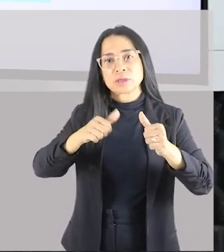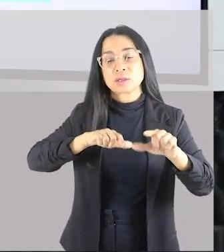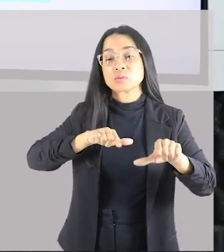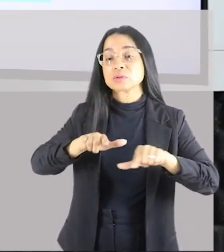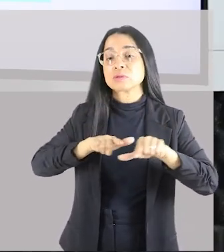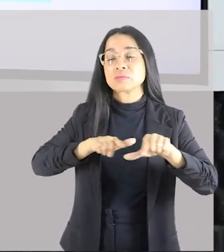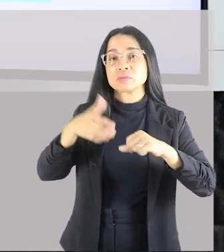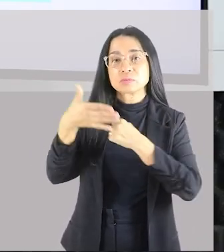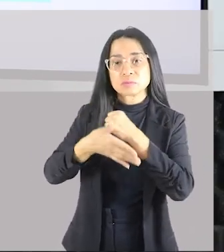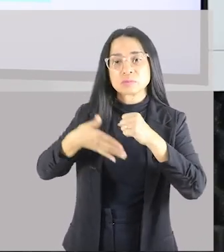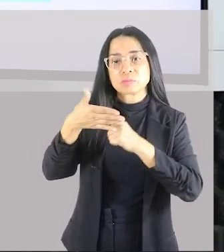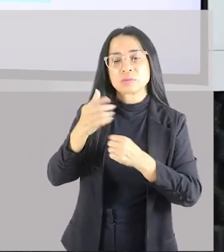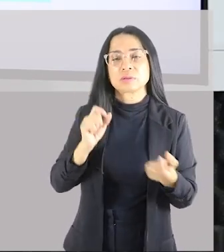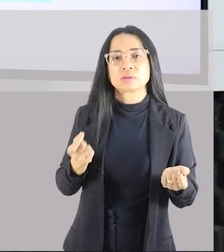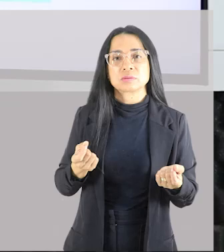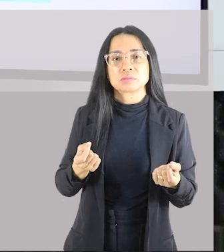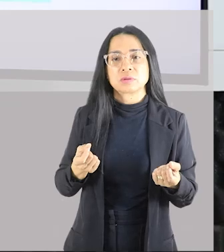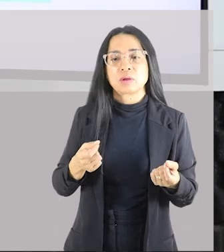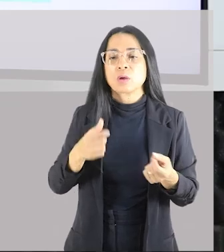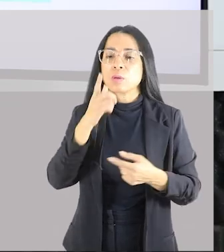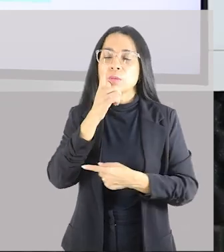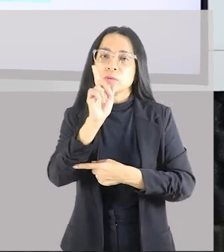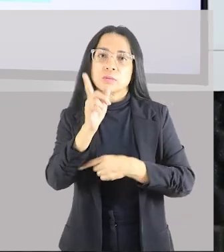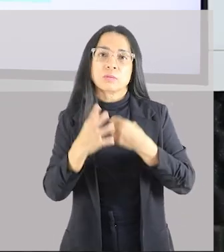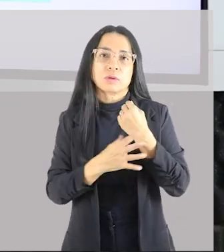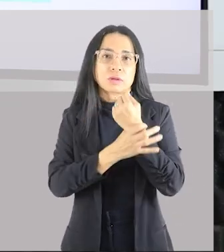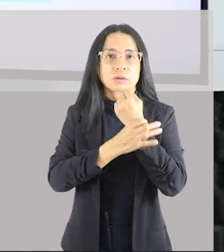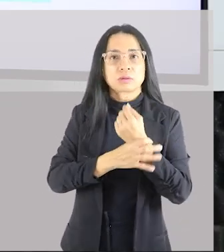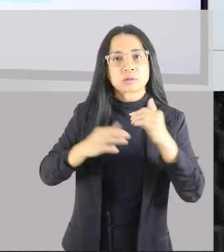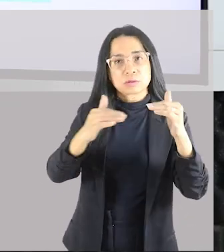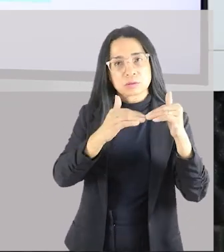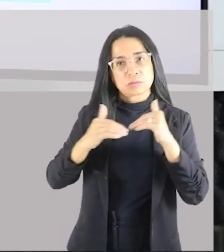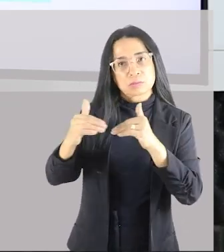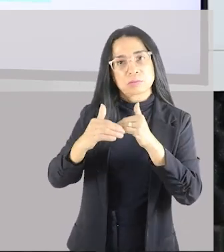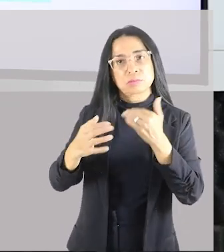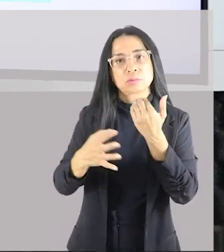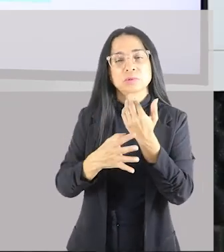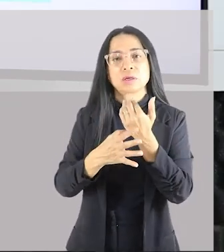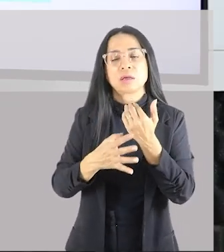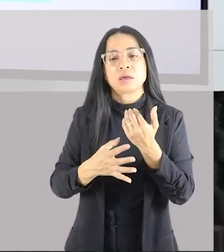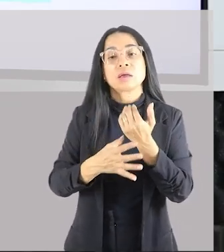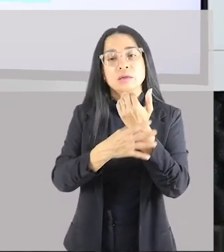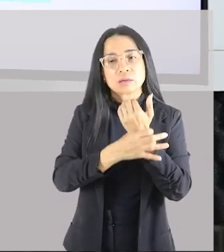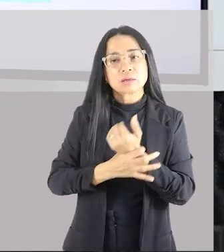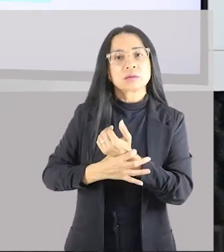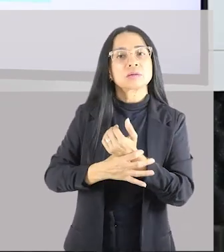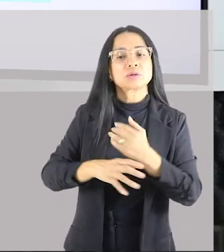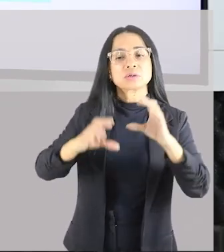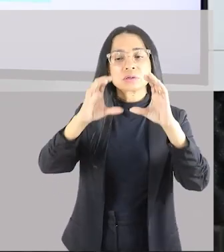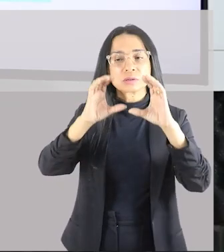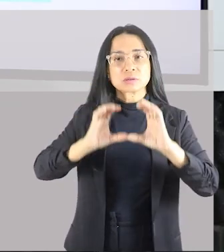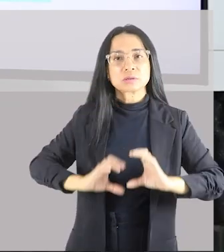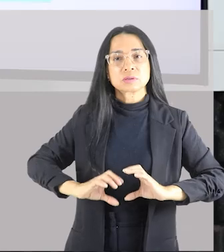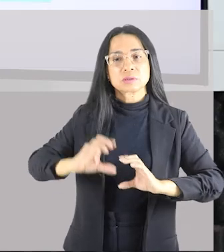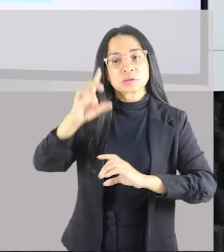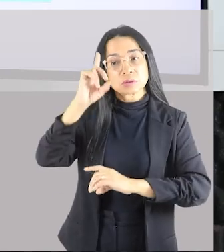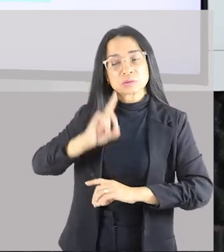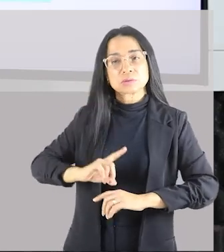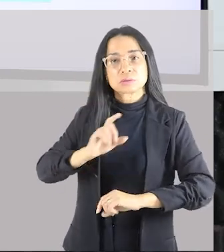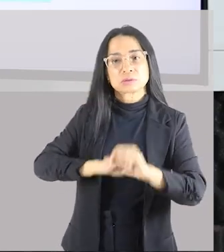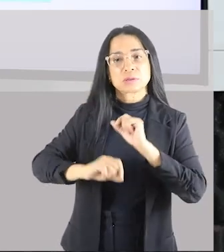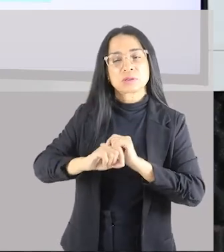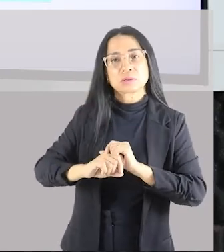aí garantir a equidade e garantir a cidadania e dignidade, que é a coisa mais importante da nossa